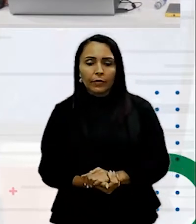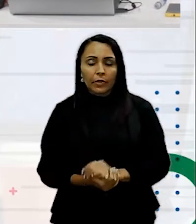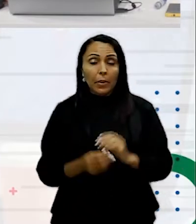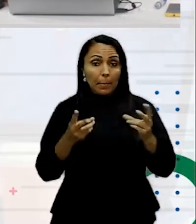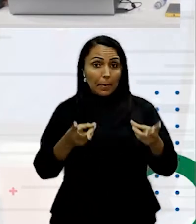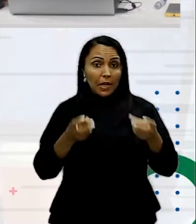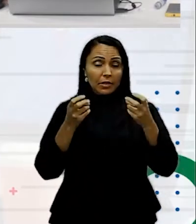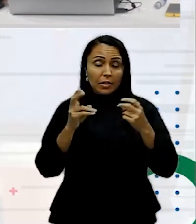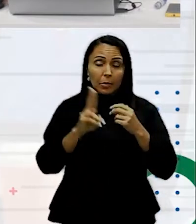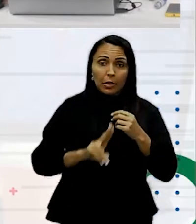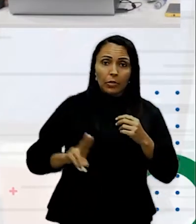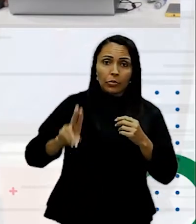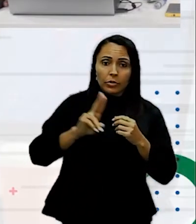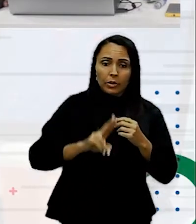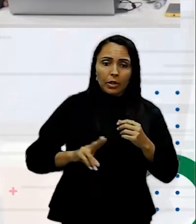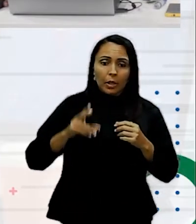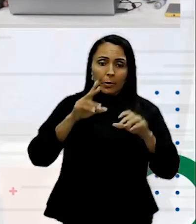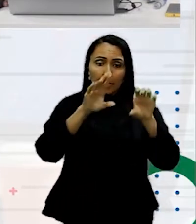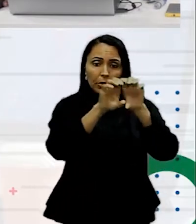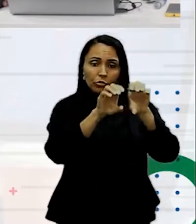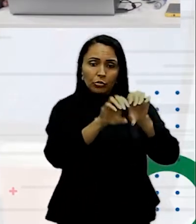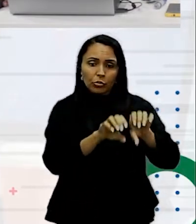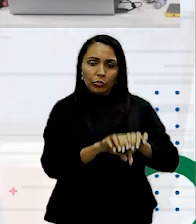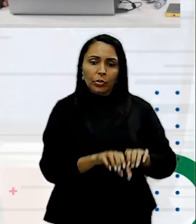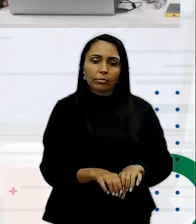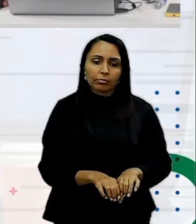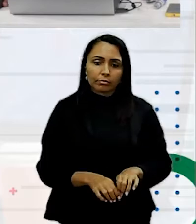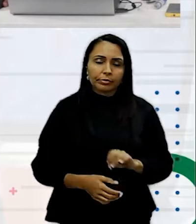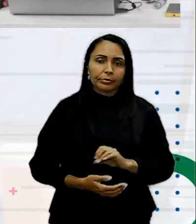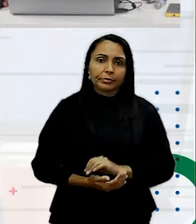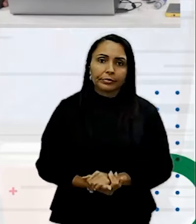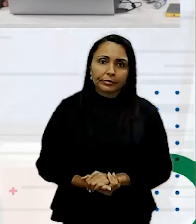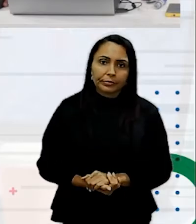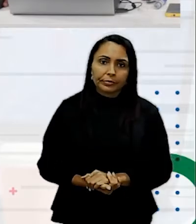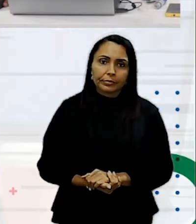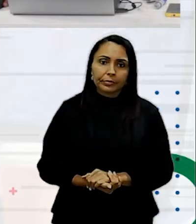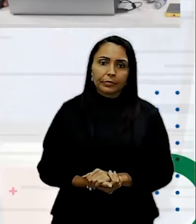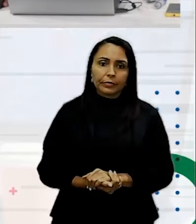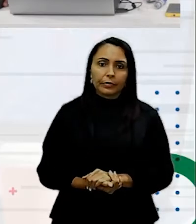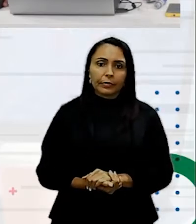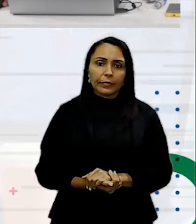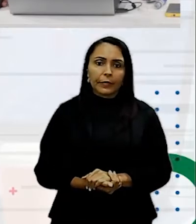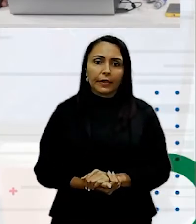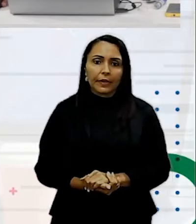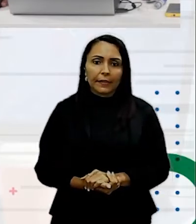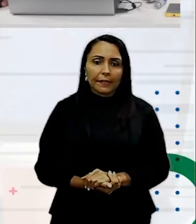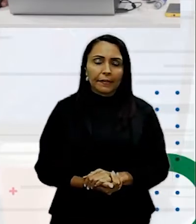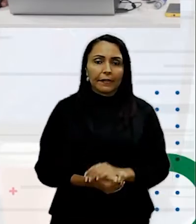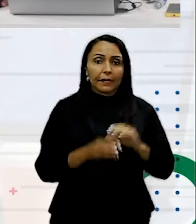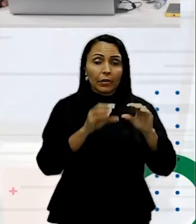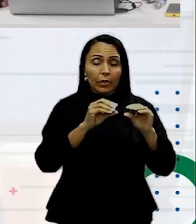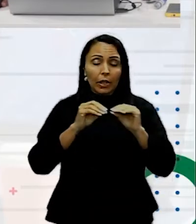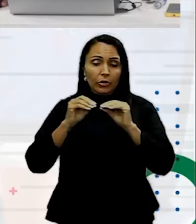aquela mesma estrutura. Logo ali na parte superior à esquerda,